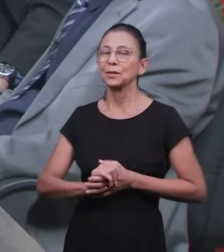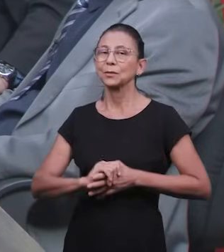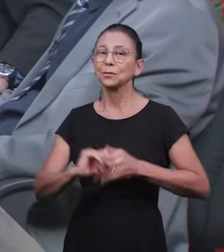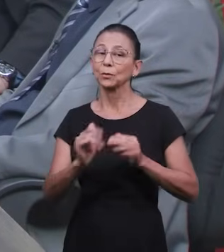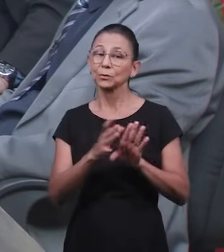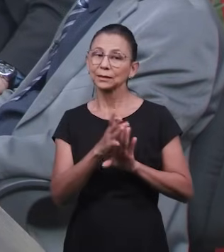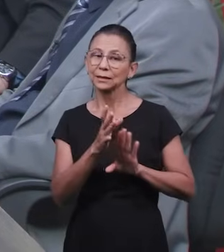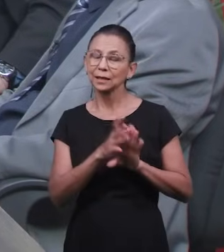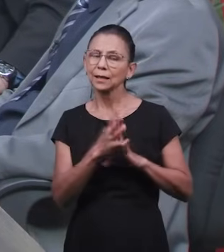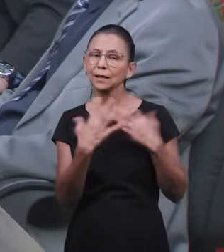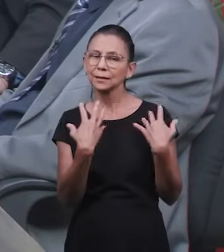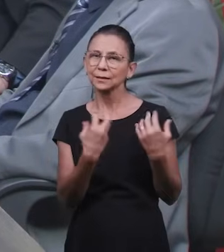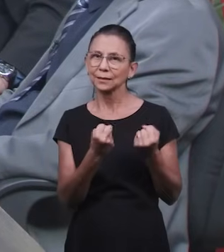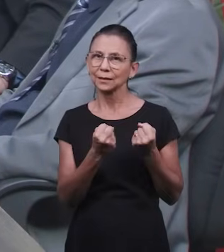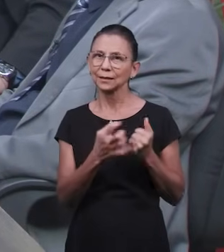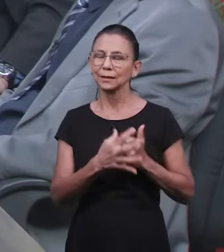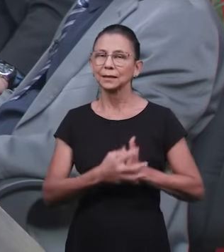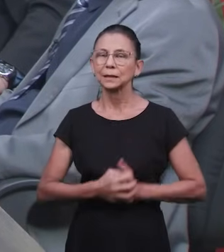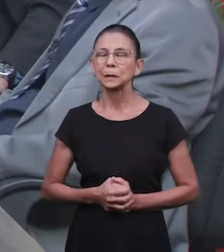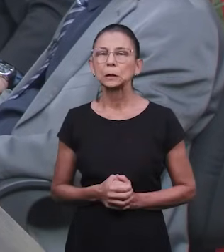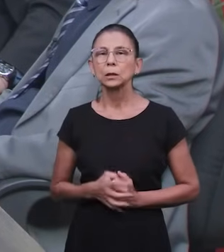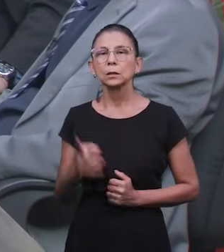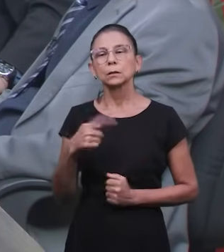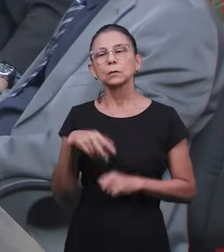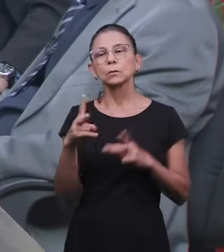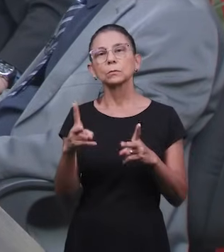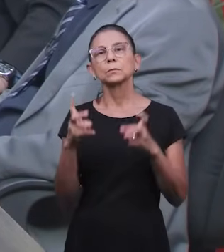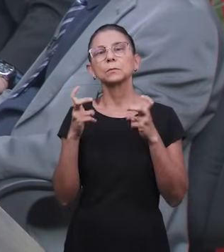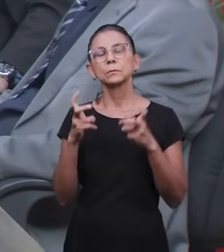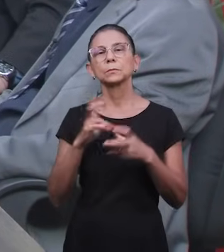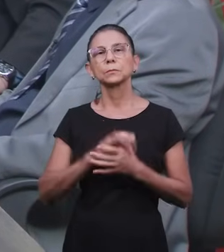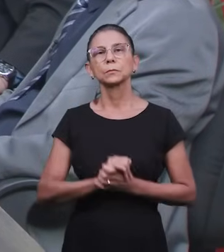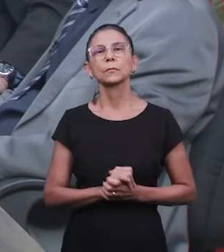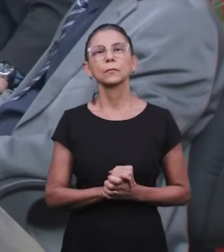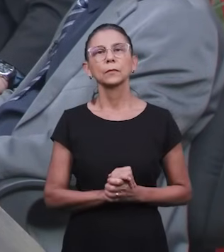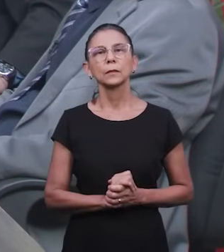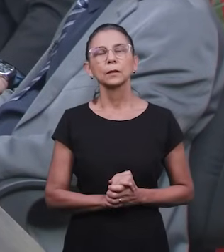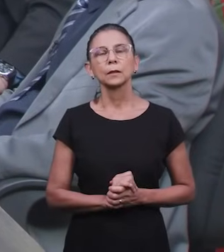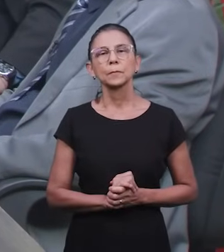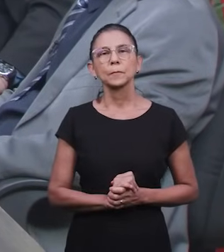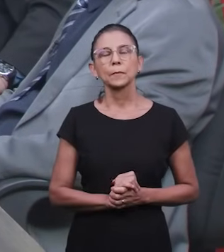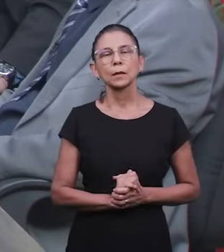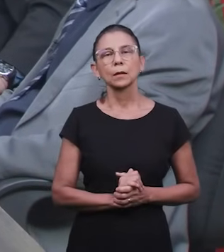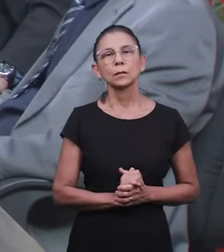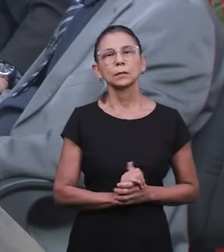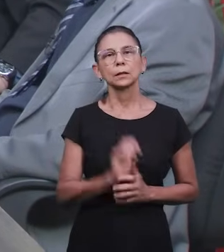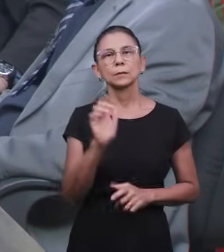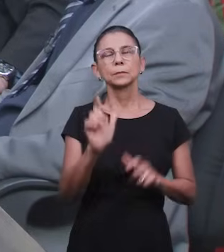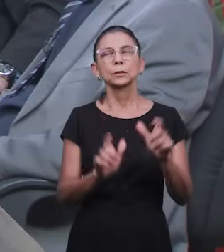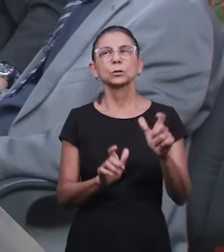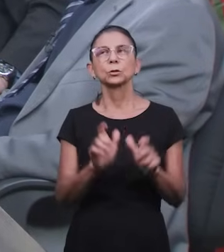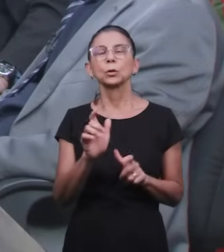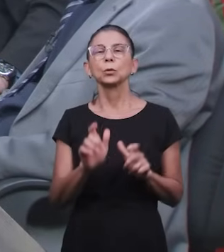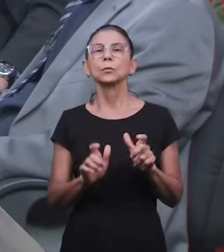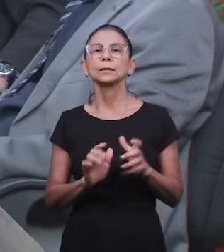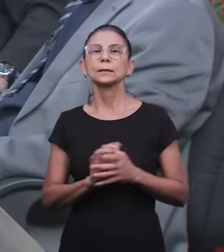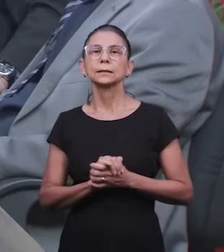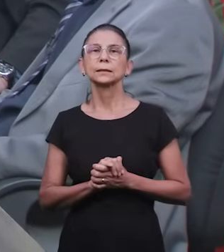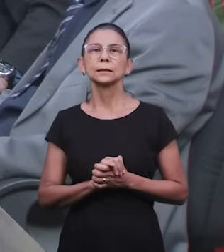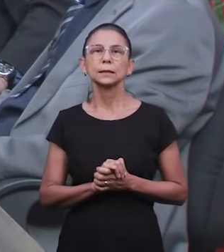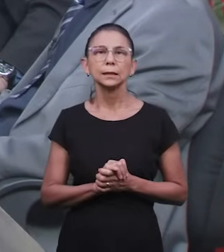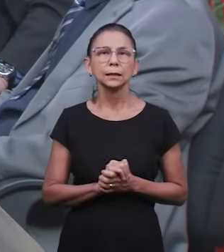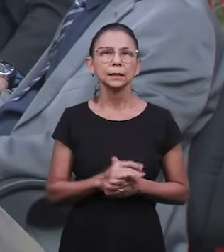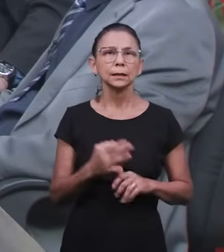nossa ajuda, o nosso conselho. Mas o que tem chamado muita atenção são aquelas pessoas que fazem o primeiro contato, pastor. Porque